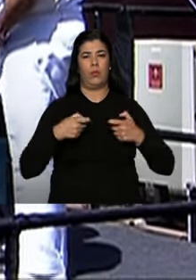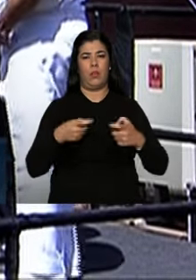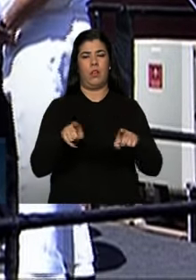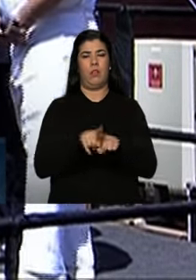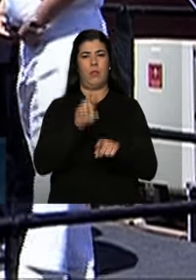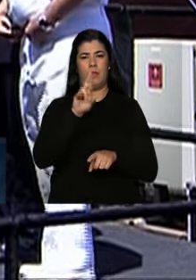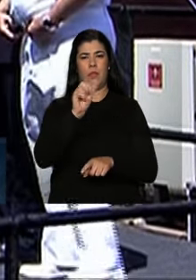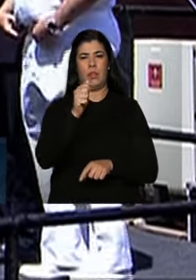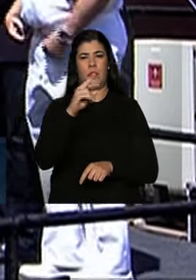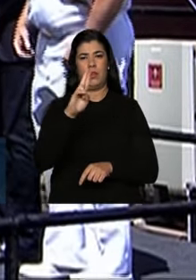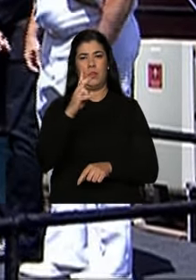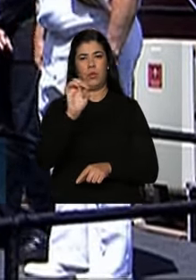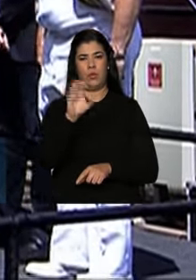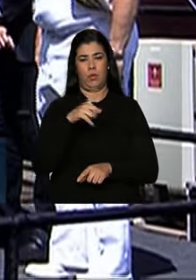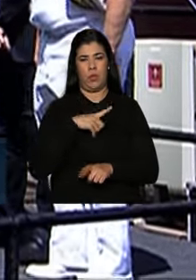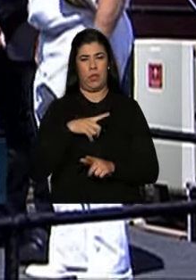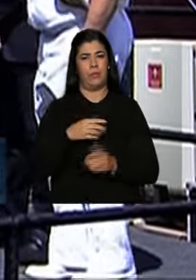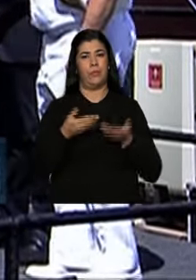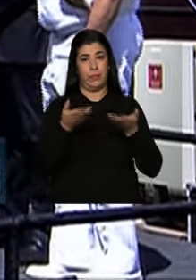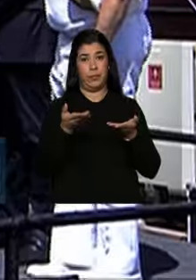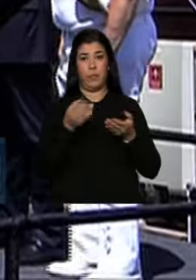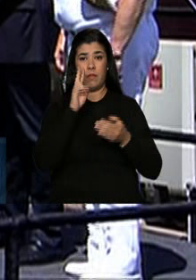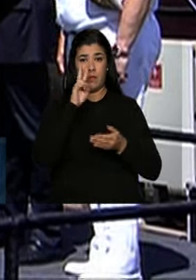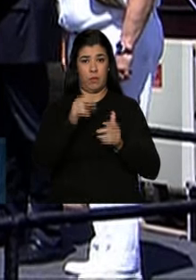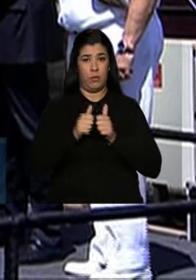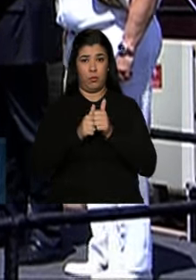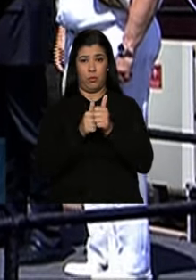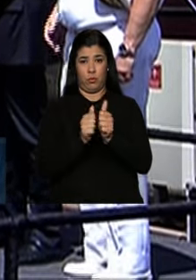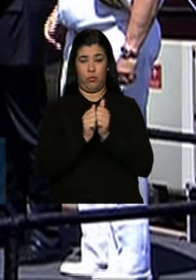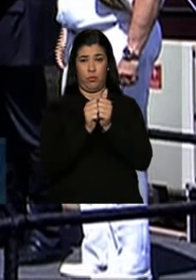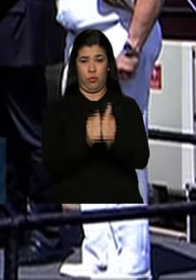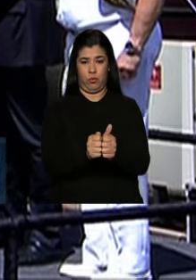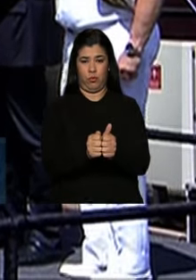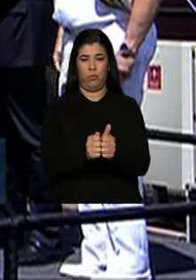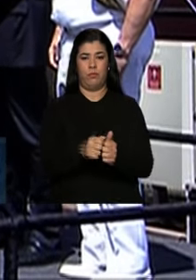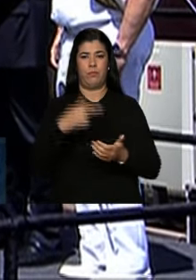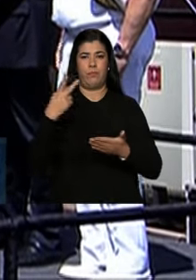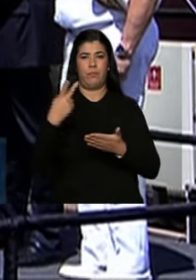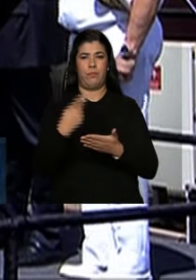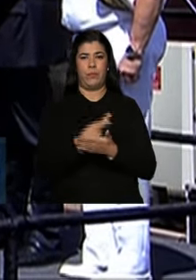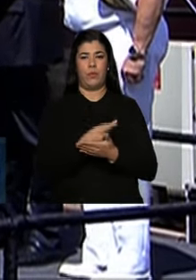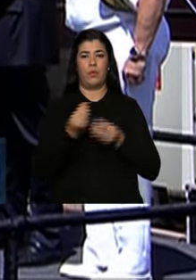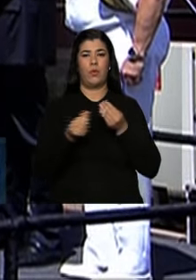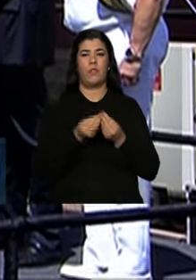juntos conduzirem a cerimônia de batismo.